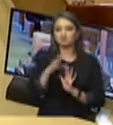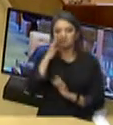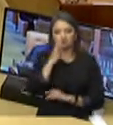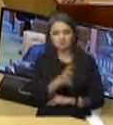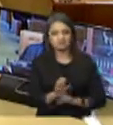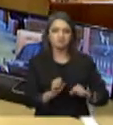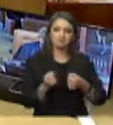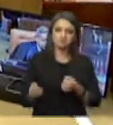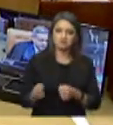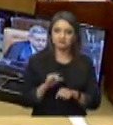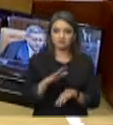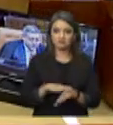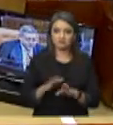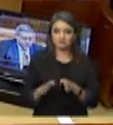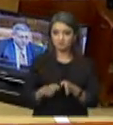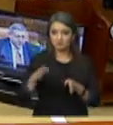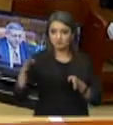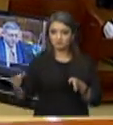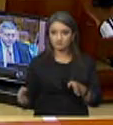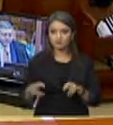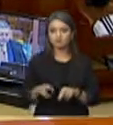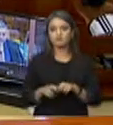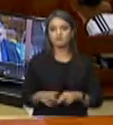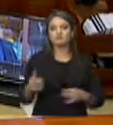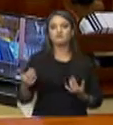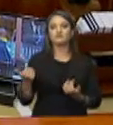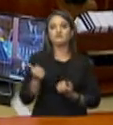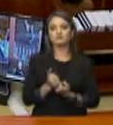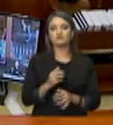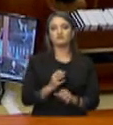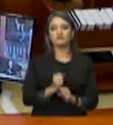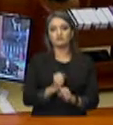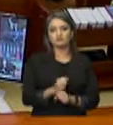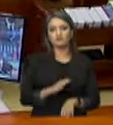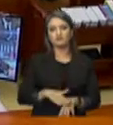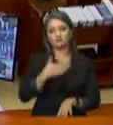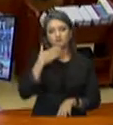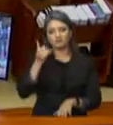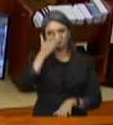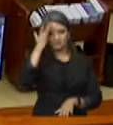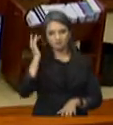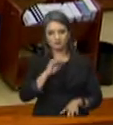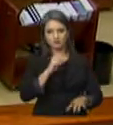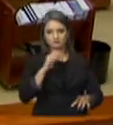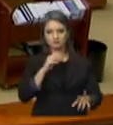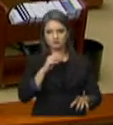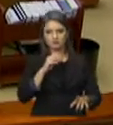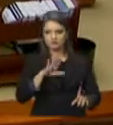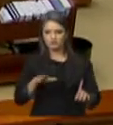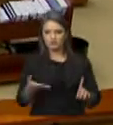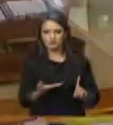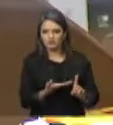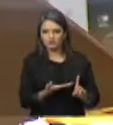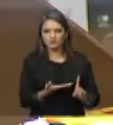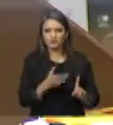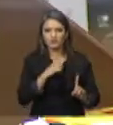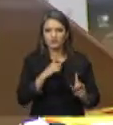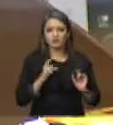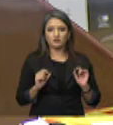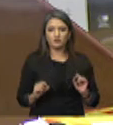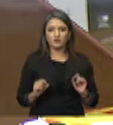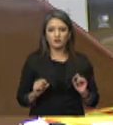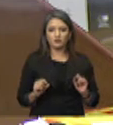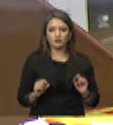na ampliação desse prazo em troca da substituição do termo inicial da Contagem mais favorável ao réu É uma opção política que altera os